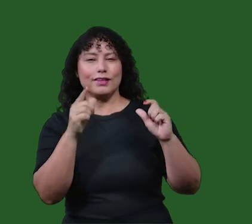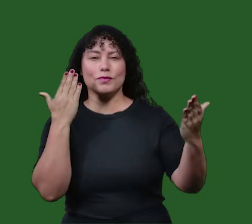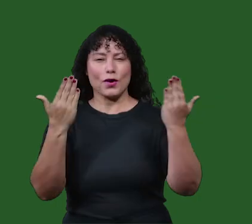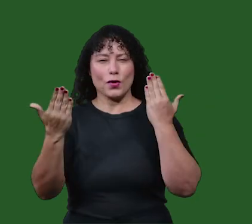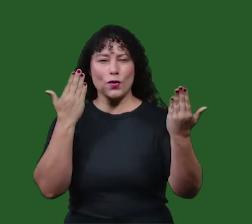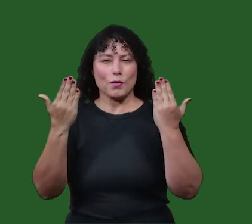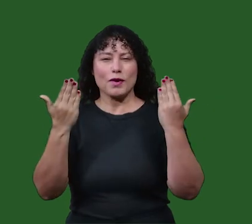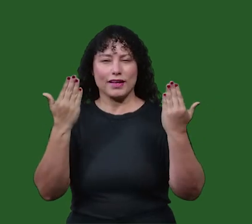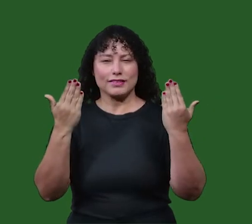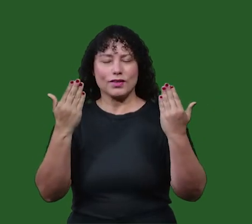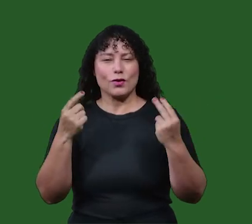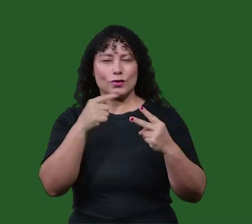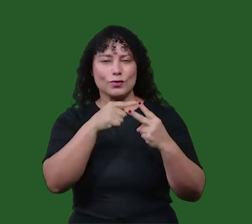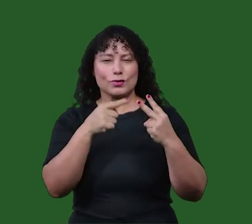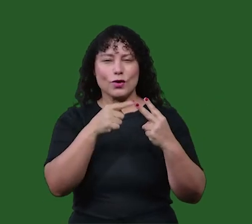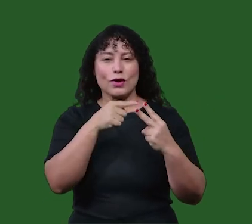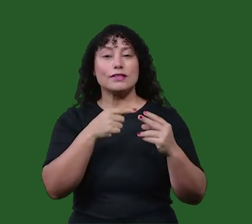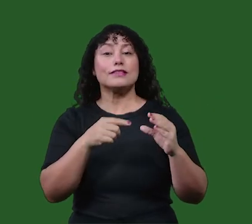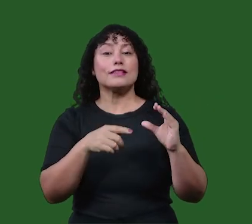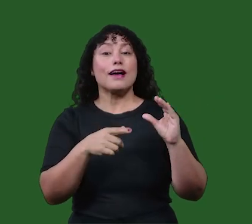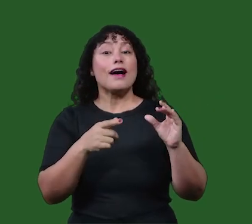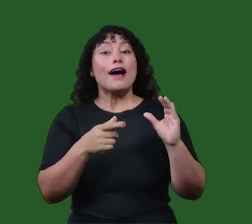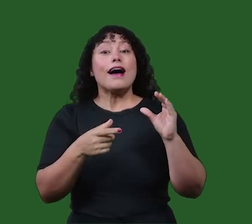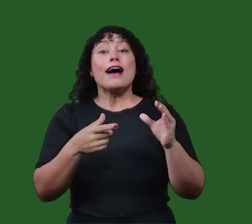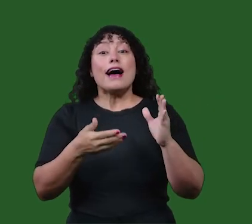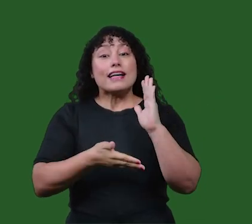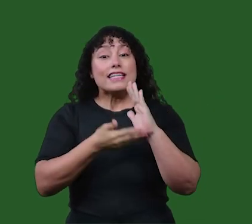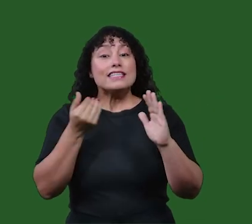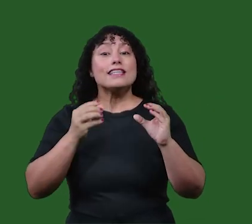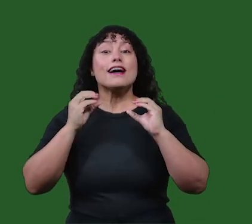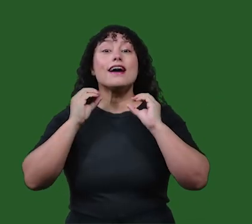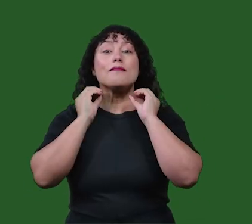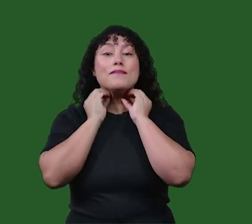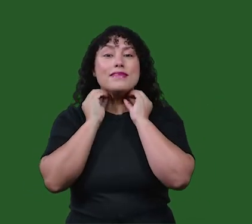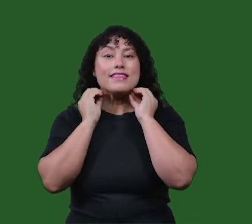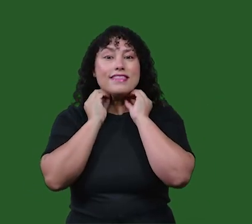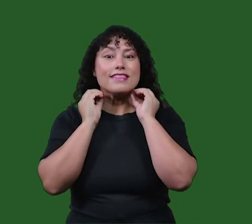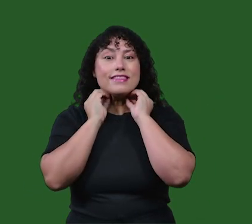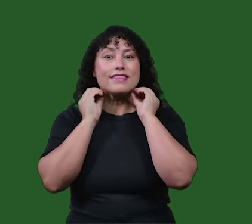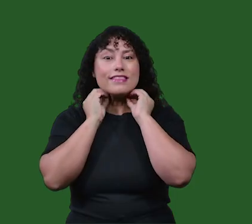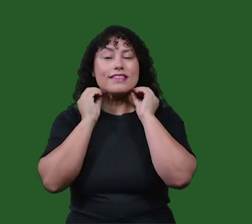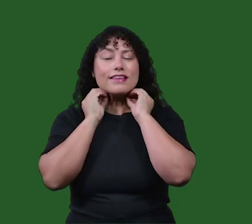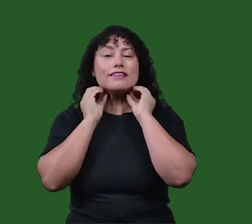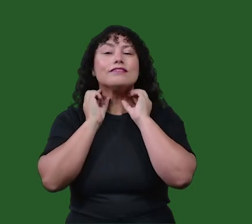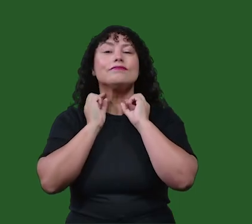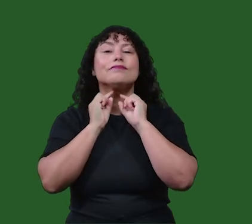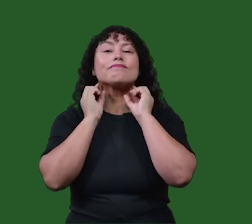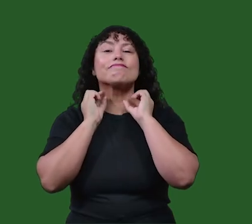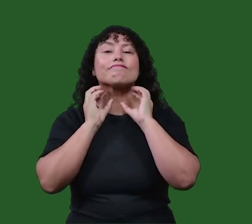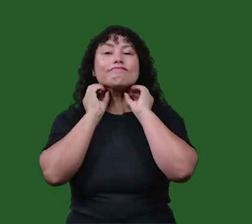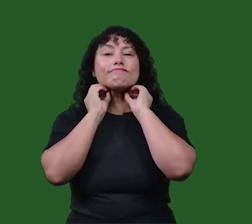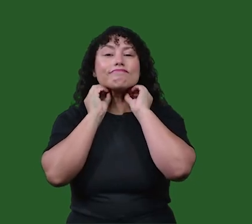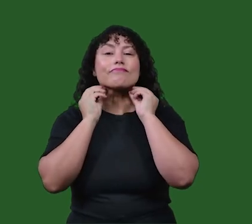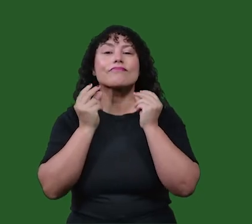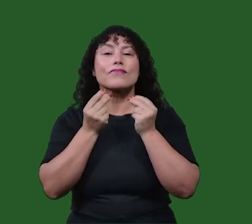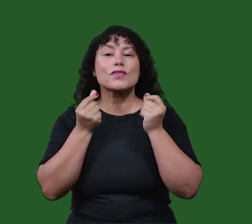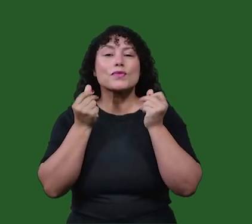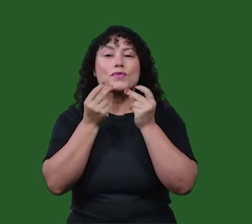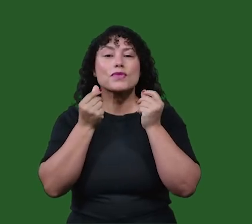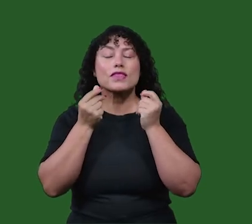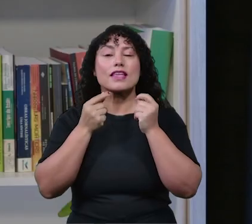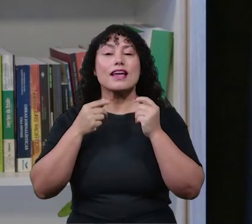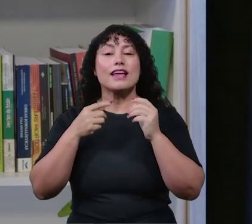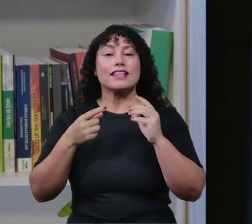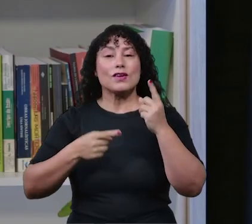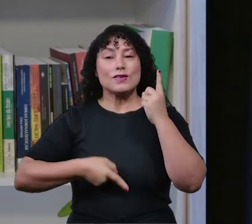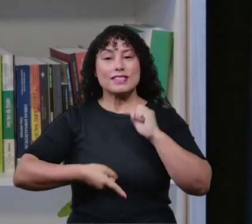Eu até coloquei aqui para fazer essa comparação, tá vendo? A amígdala que o pessoal tira é uma amígdala que a gente chama de tonsila palatina. Ela tem a ver com